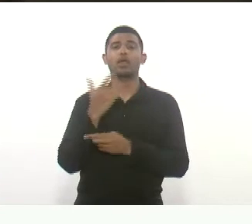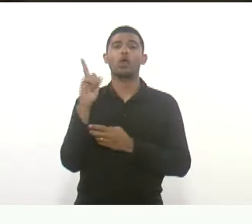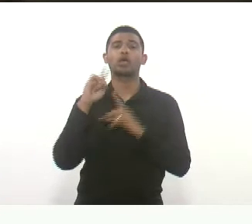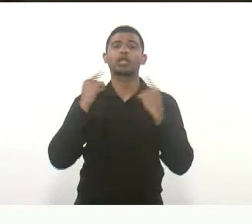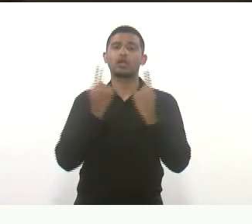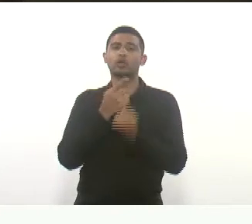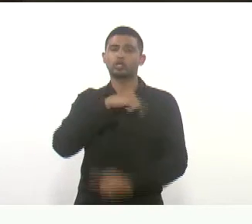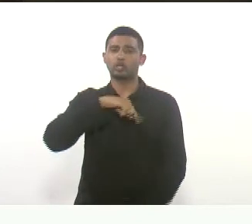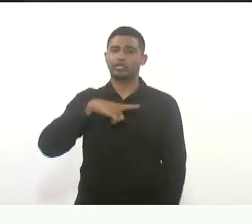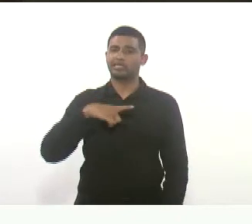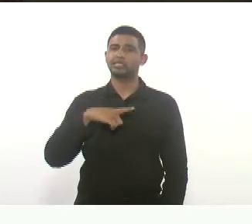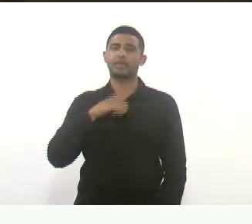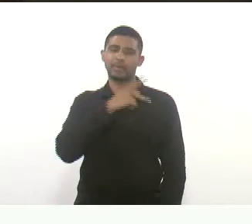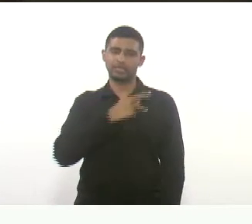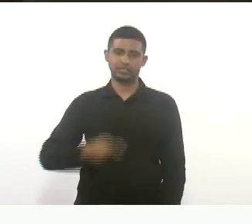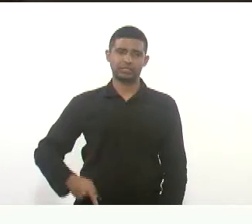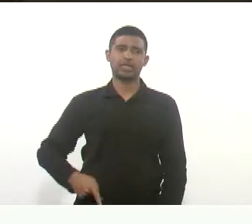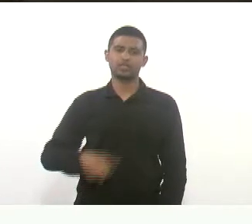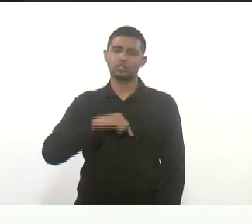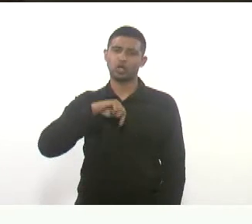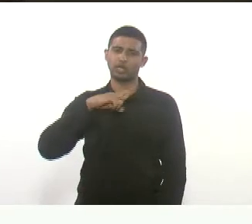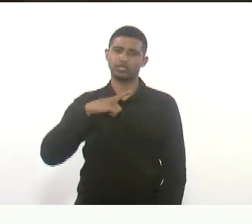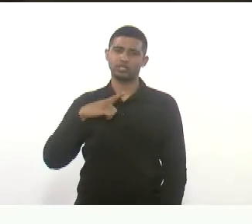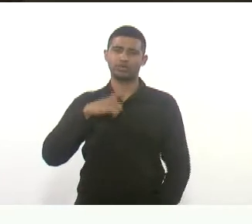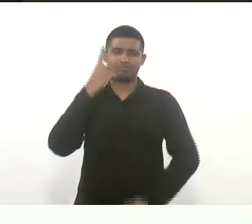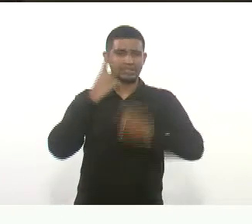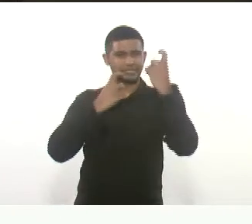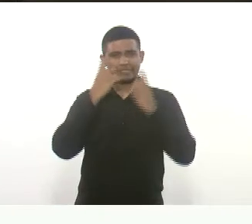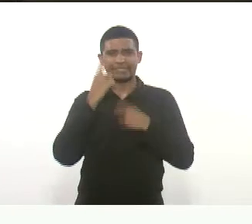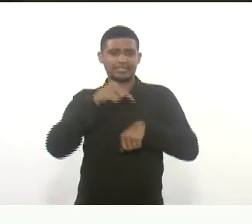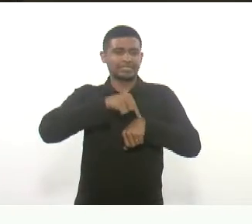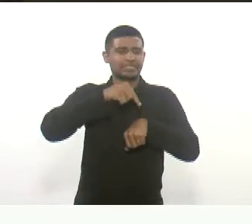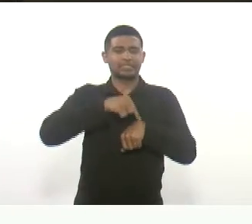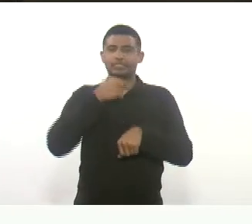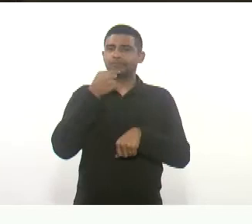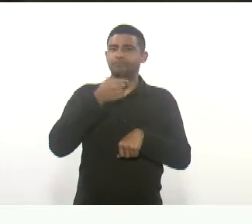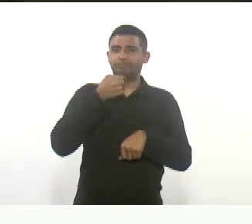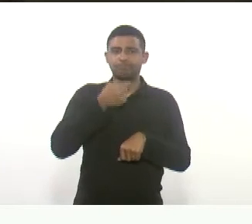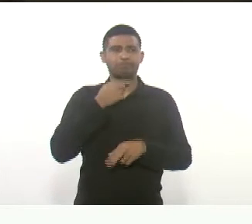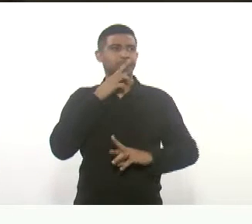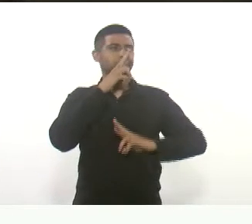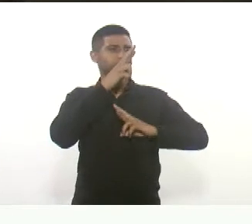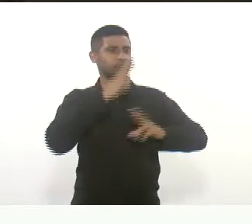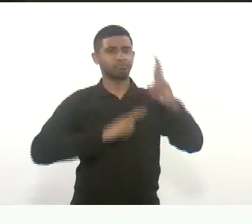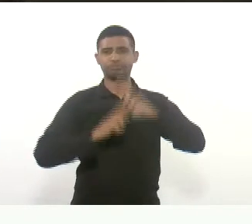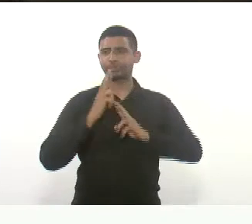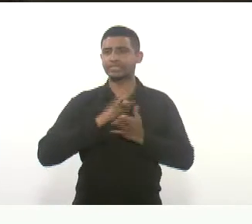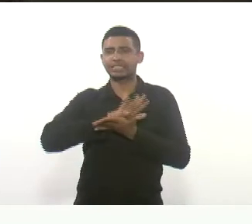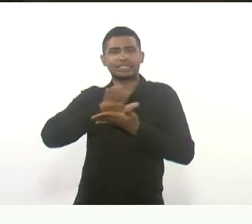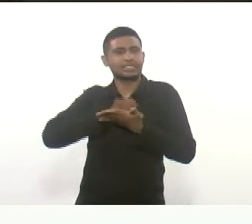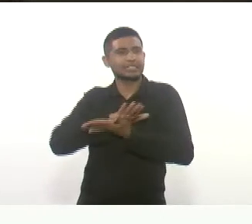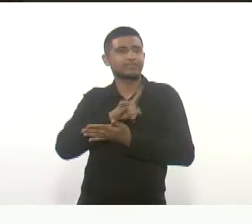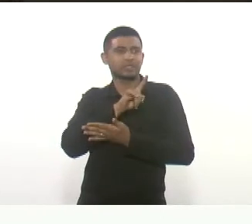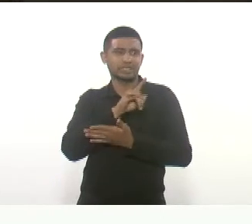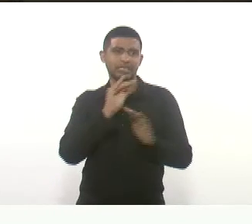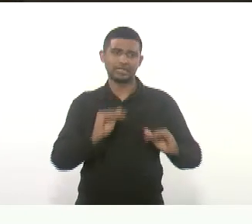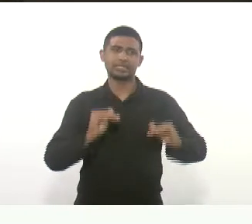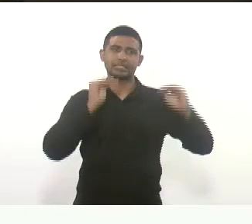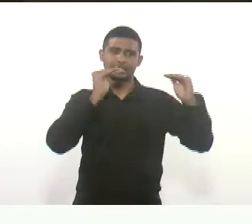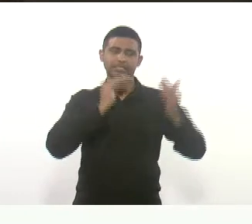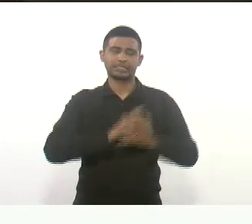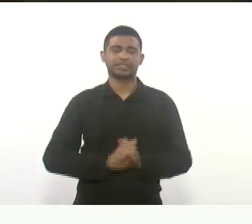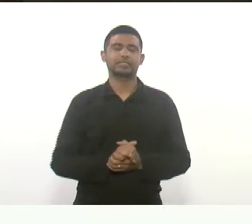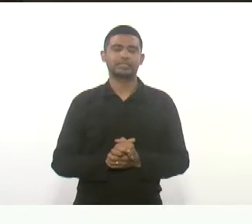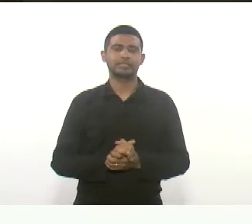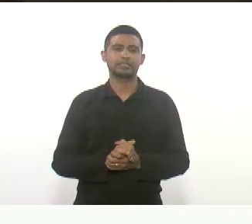tivemos, presidente, que foi uma preocupação, não teve tempo hábil de resposta, e Vossa Excelência ficou até mesmo